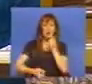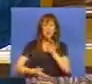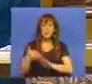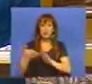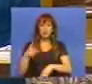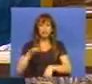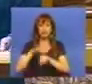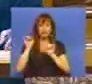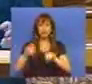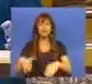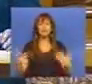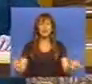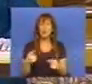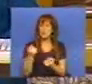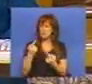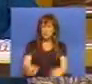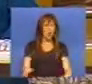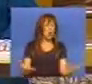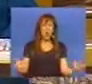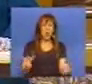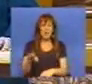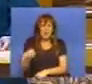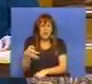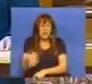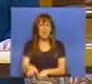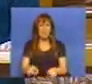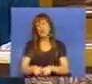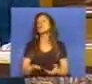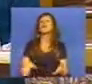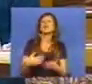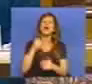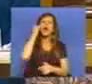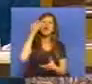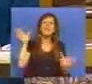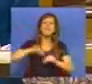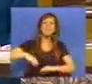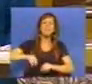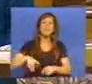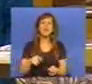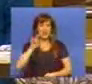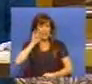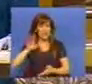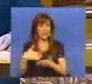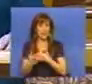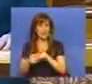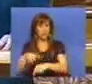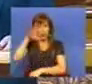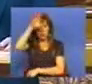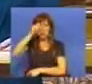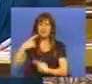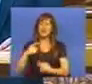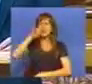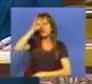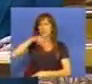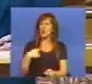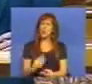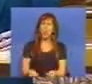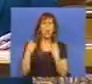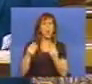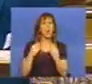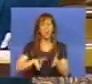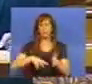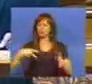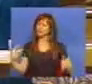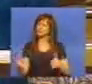hospitalares, que pouco se distinguiam desses chapos, tudo veio a agravar. Em sua defesa, o Governo tem invocado a excelência das